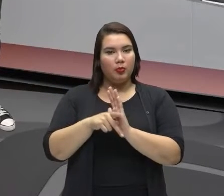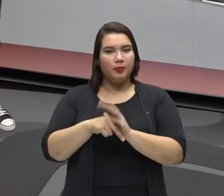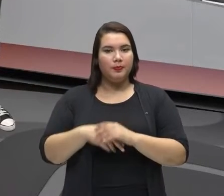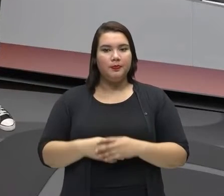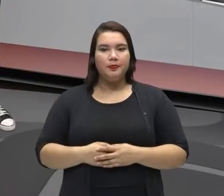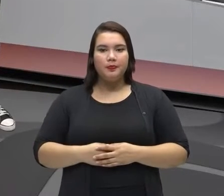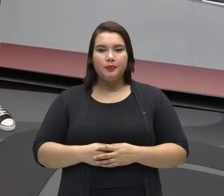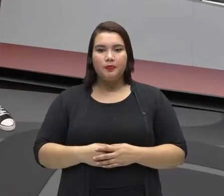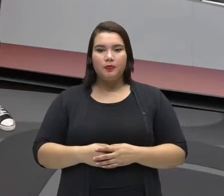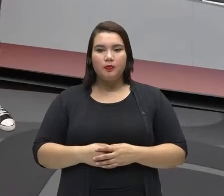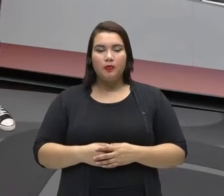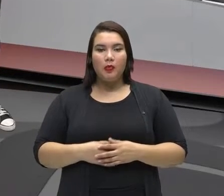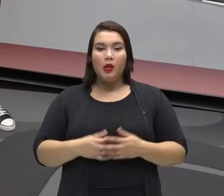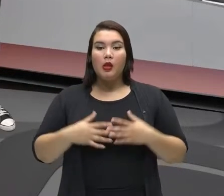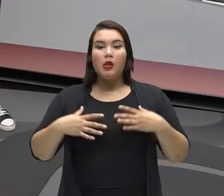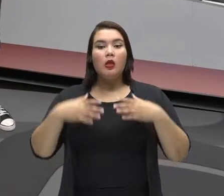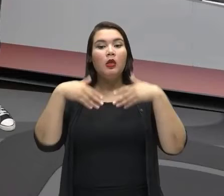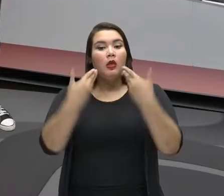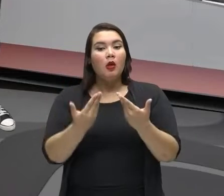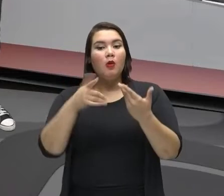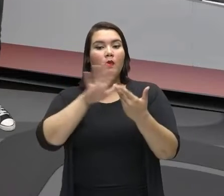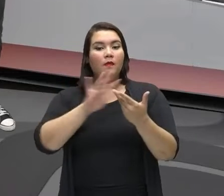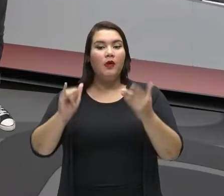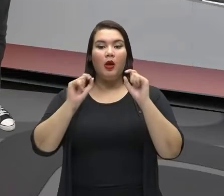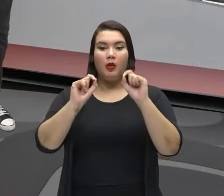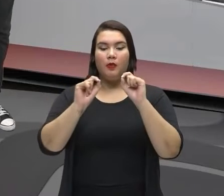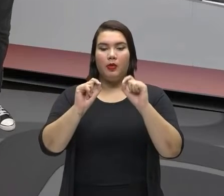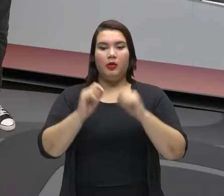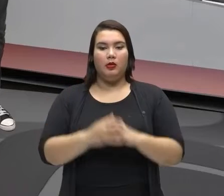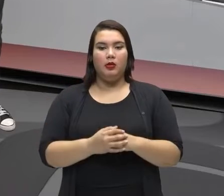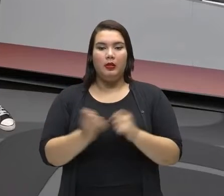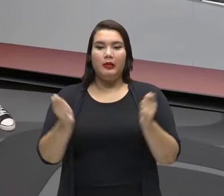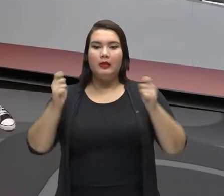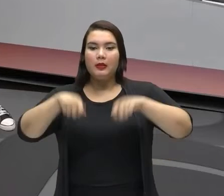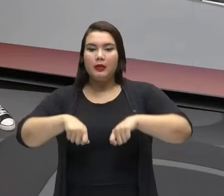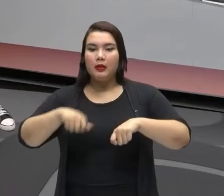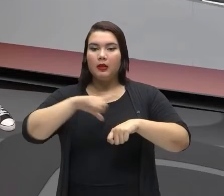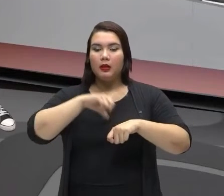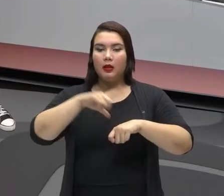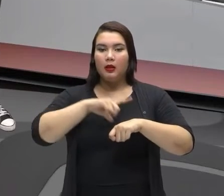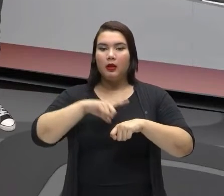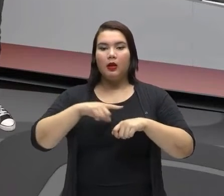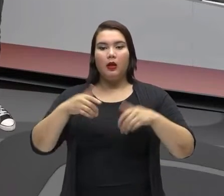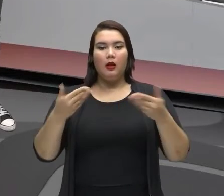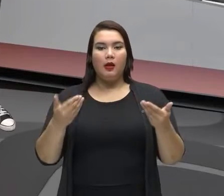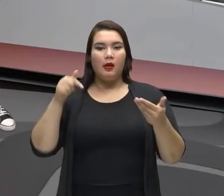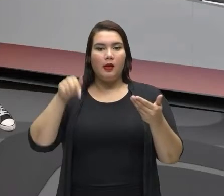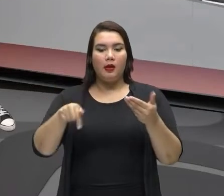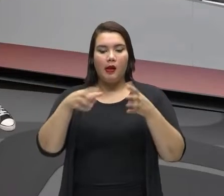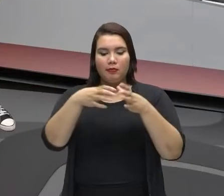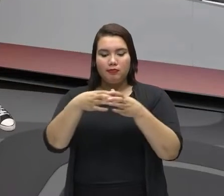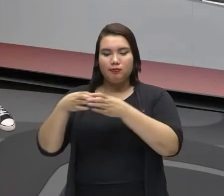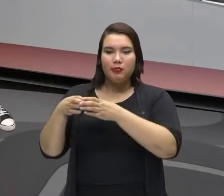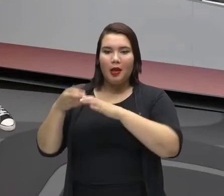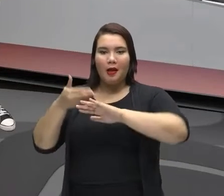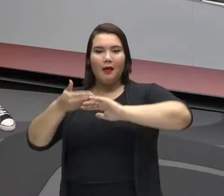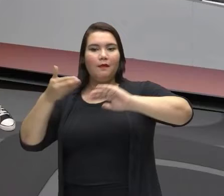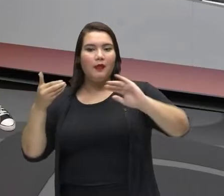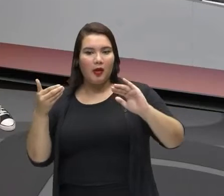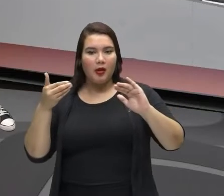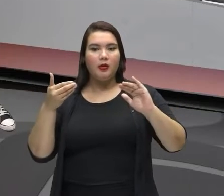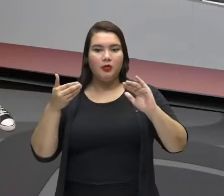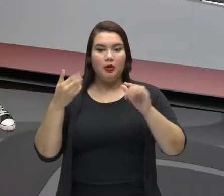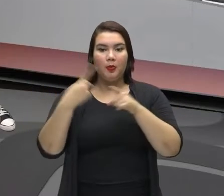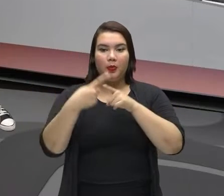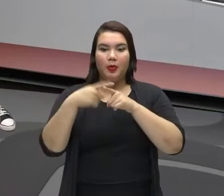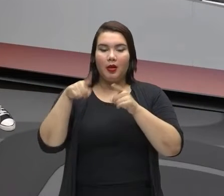tá? Isso vai acabar contribuindo para que, de fato, houvesse aí este isolamento. A gente vai ver